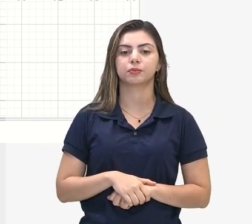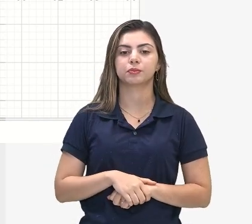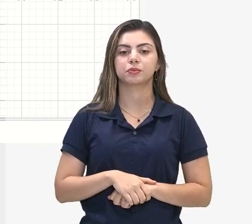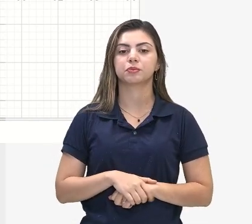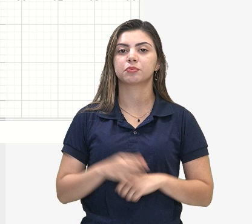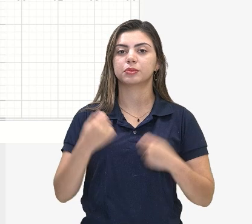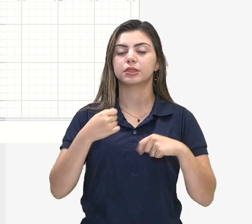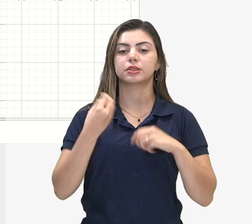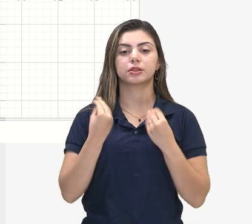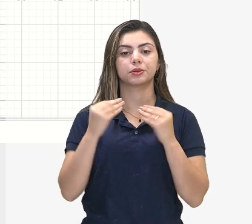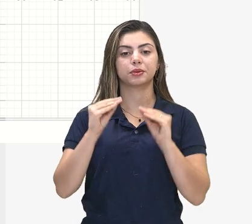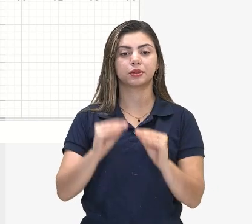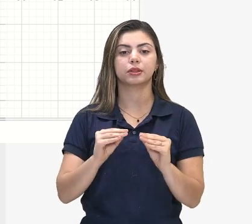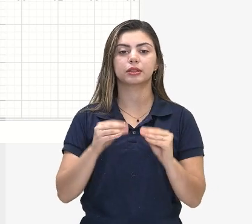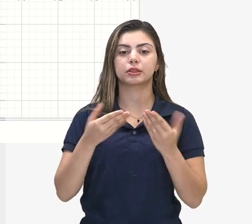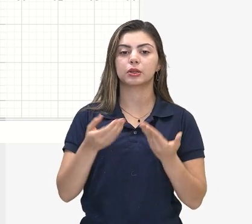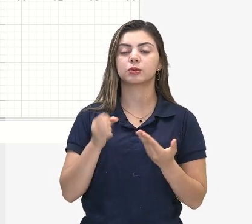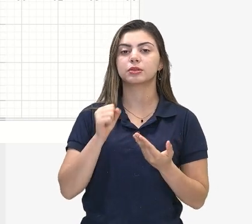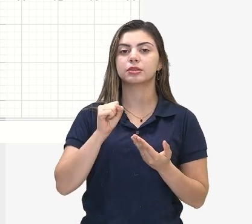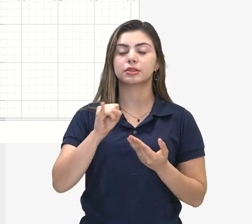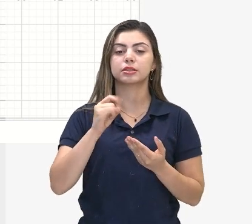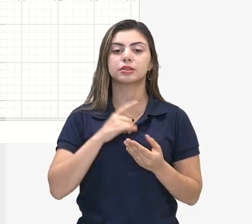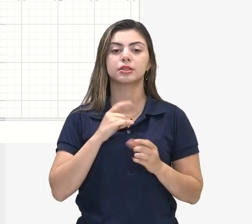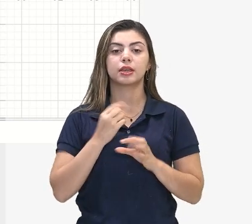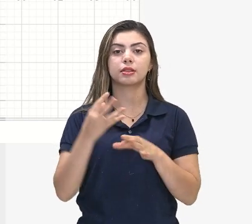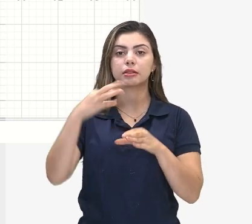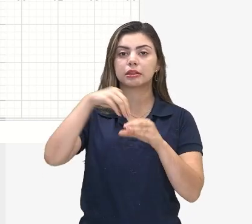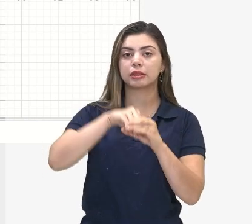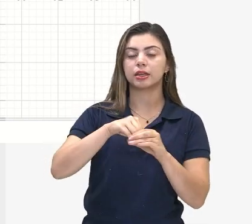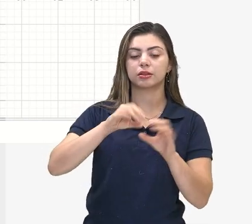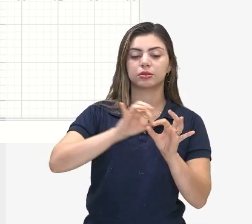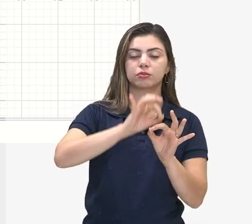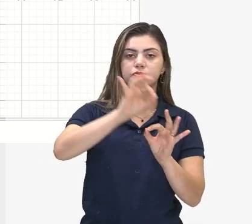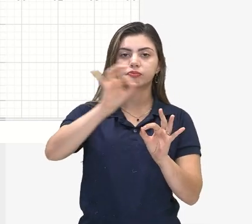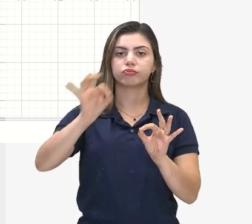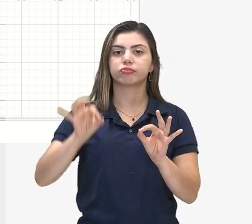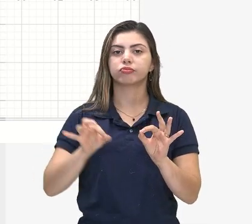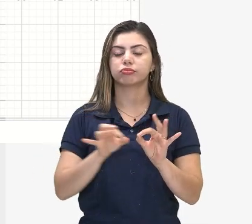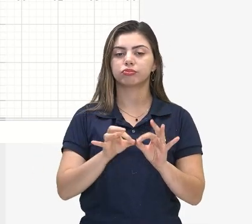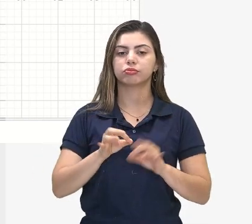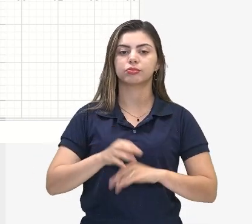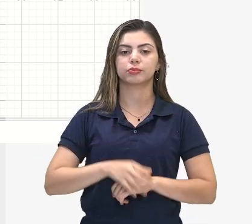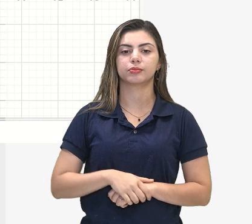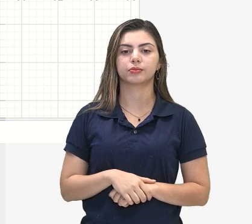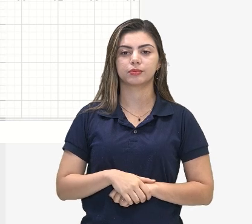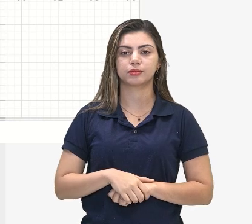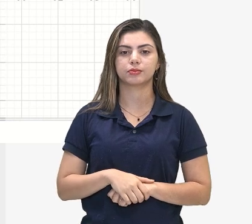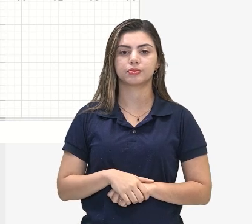quando as circunferências são internas. Então, olha só, aqui, ó,